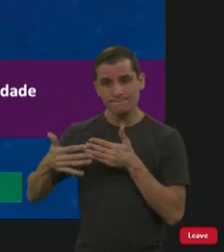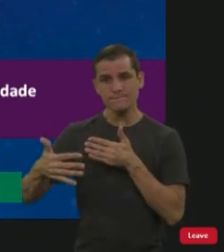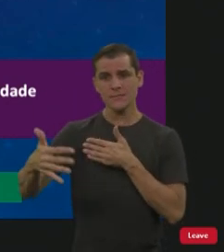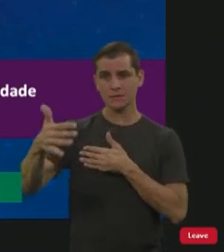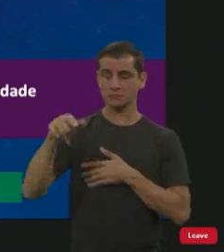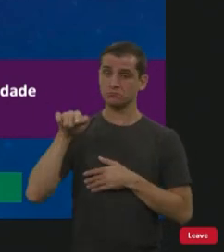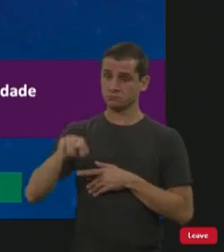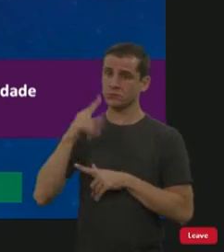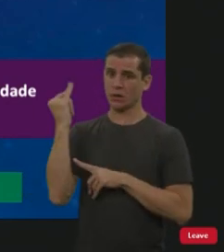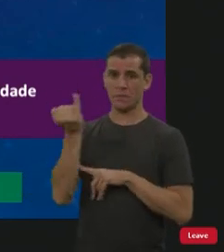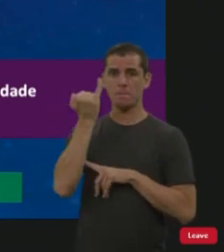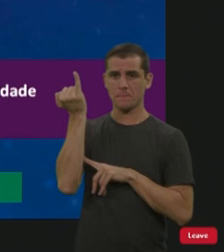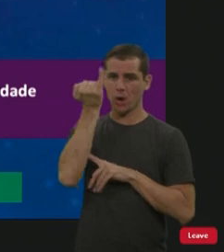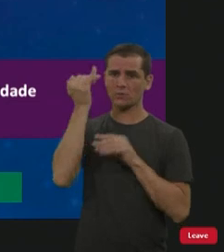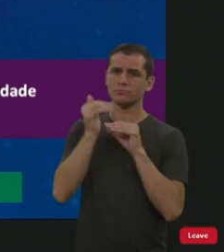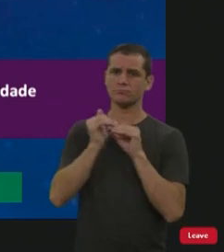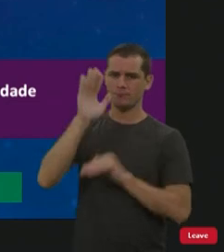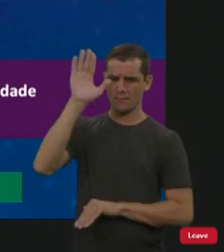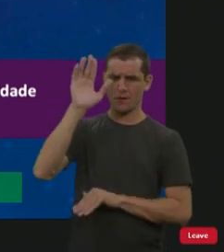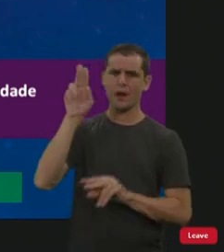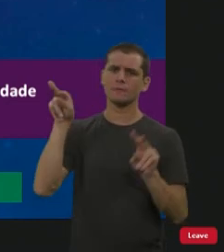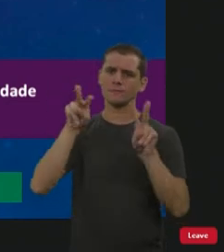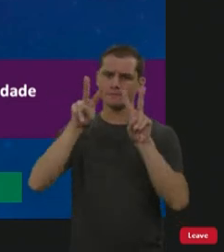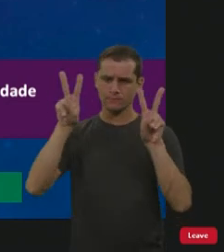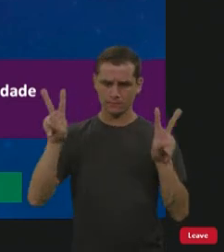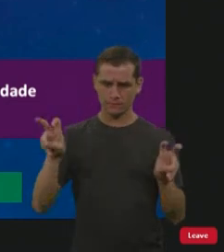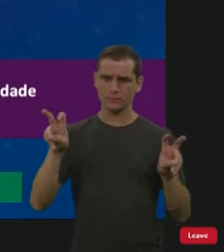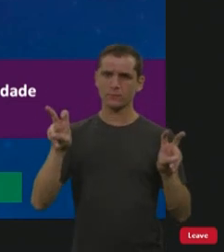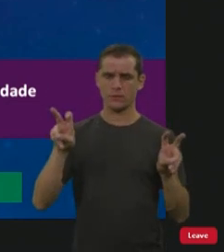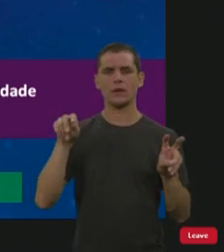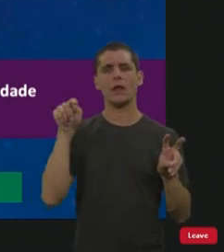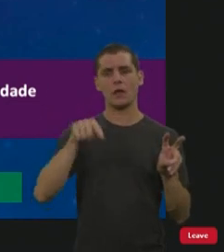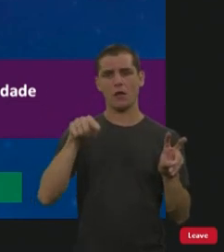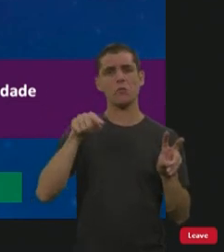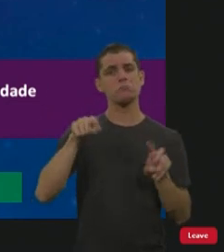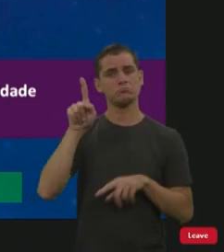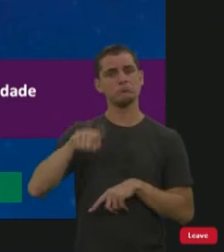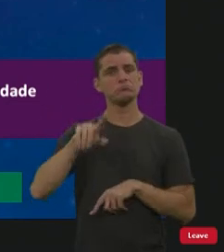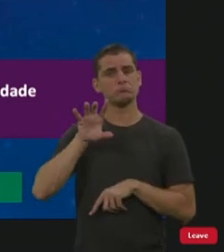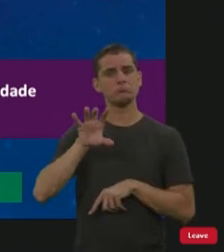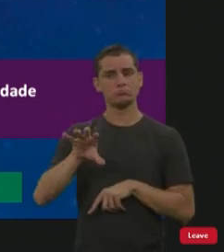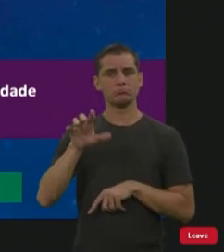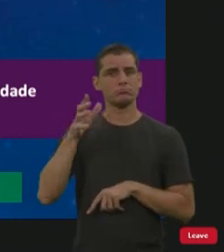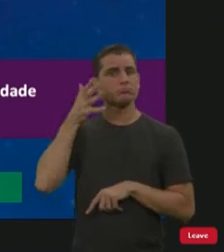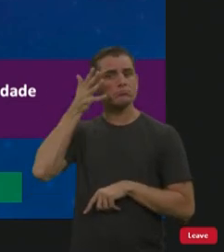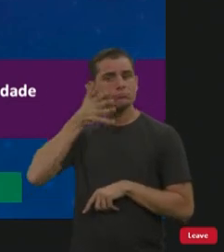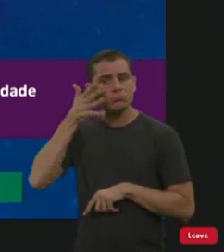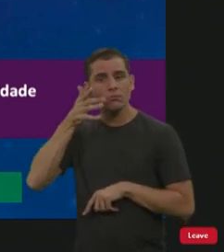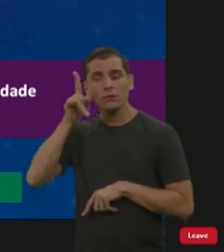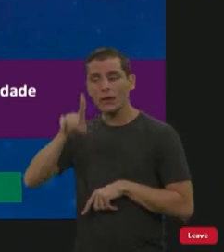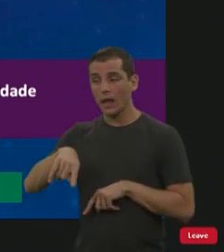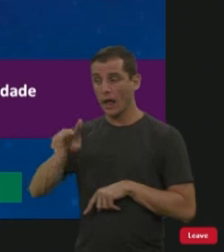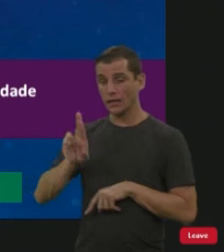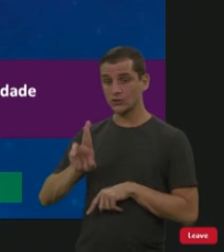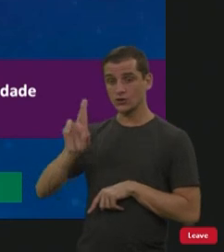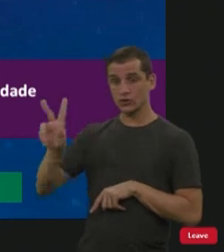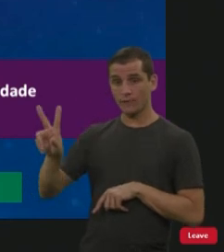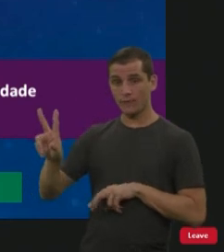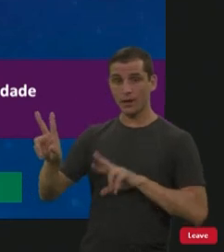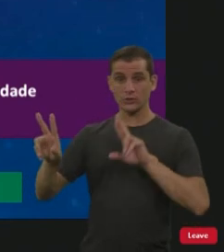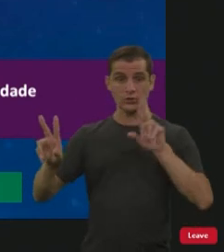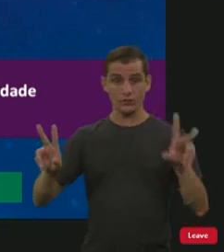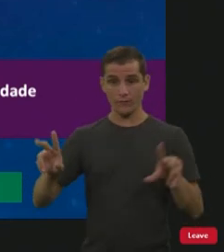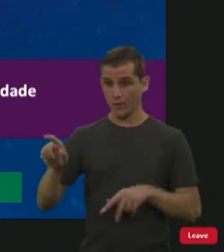mais importante, um dos pontos mais importantes para a gente falar aqui é isso, é a diferença do paciente diagnosticado